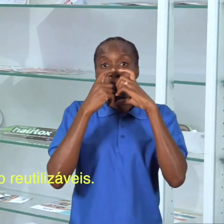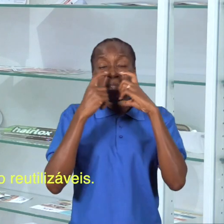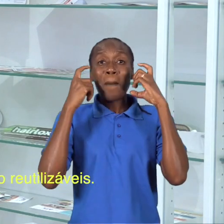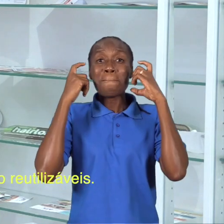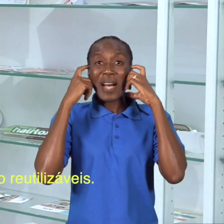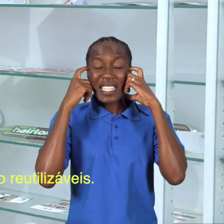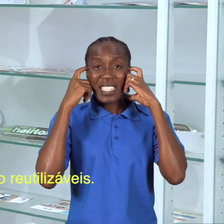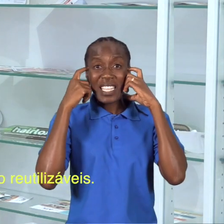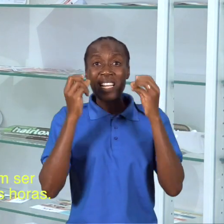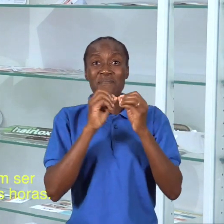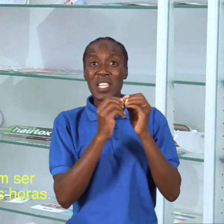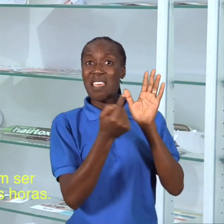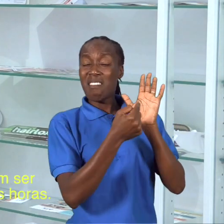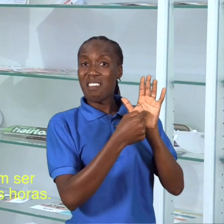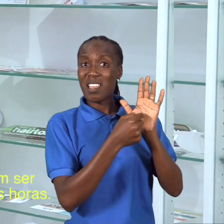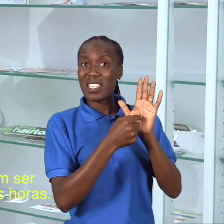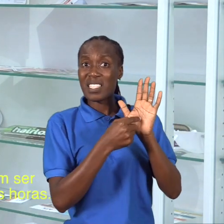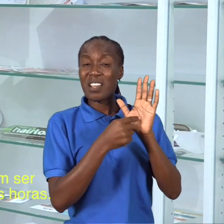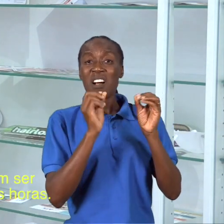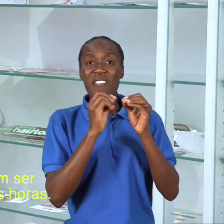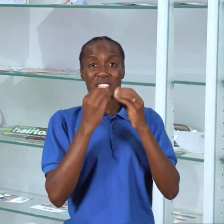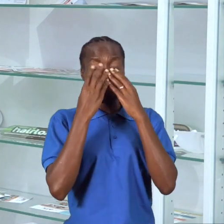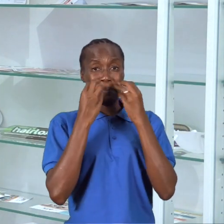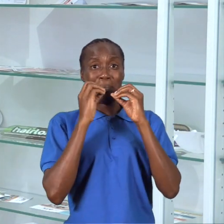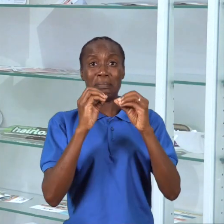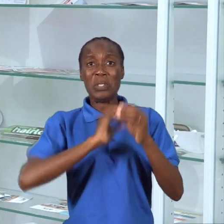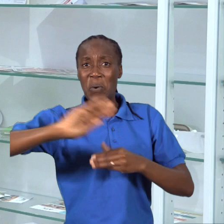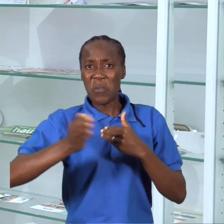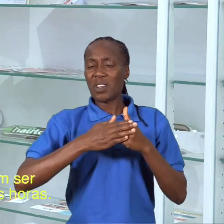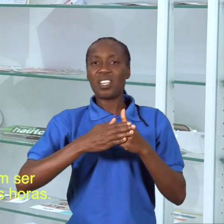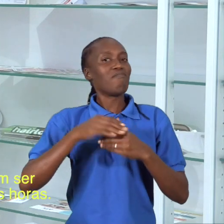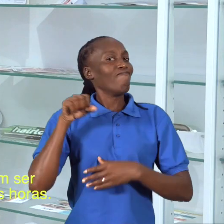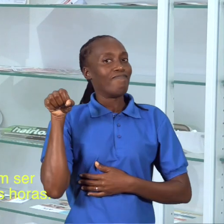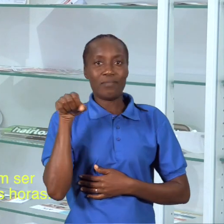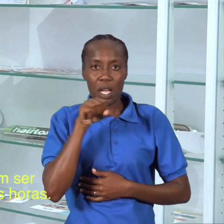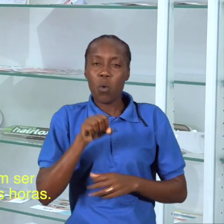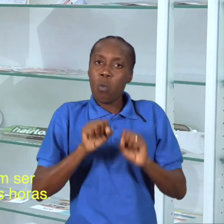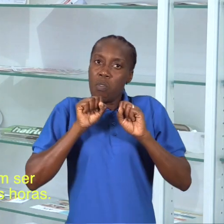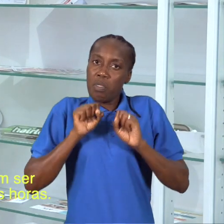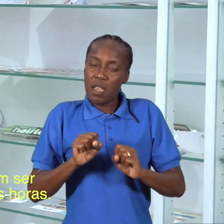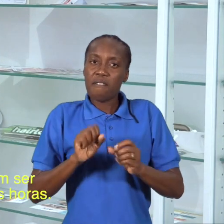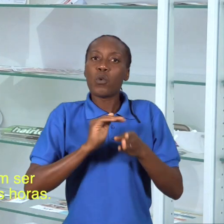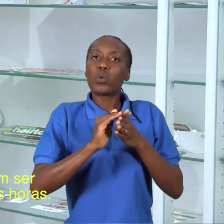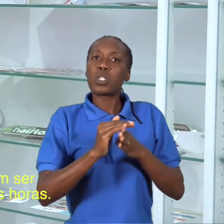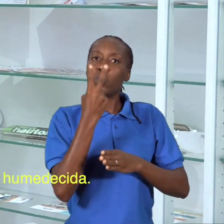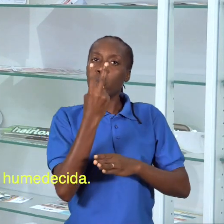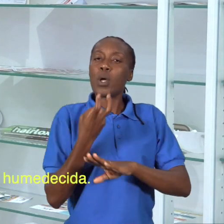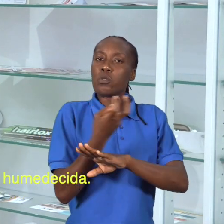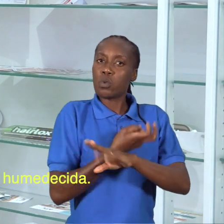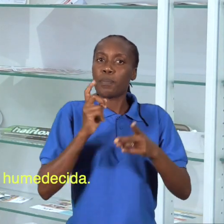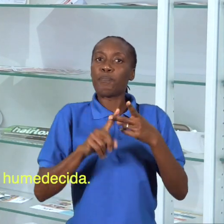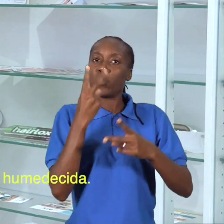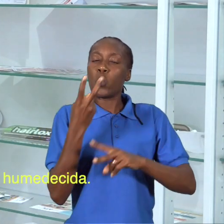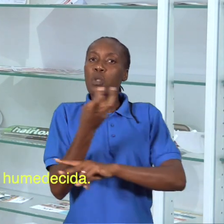reutilizáveis. Estas máscaras devem ser usadas de duas em duas horas. Isto porque muitas das